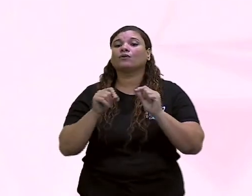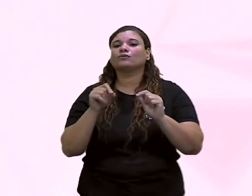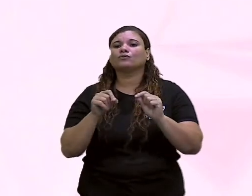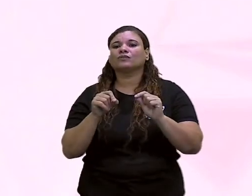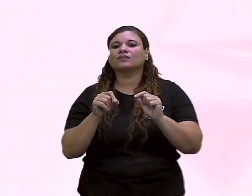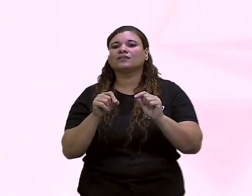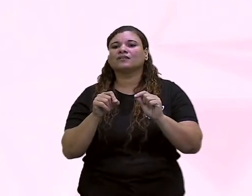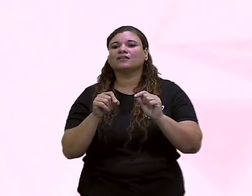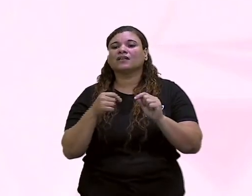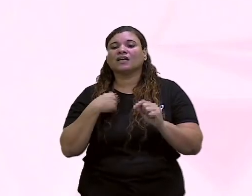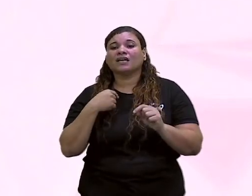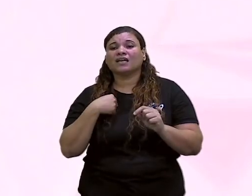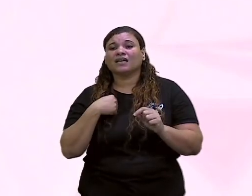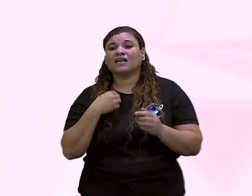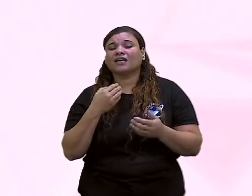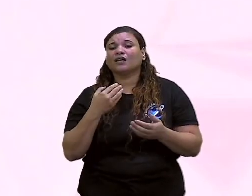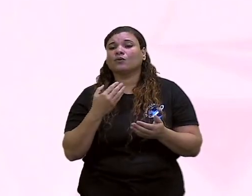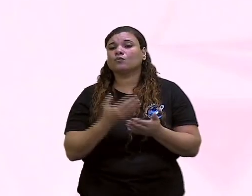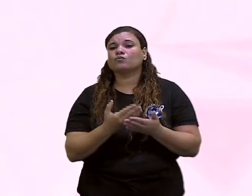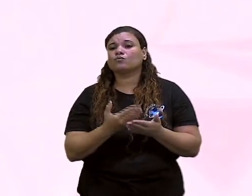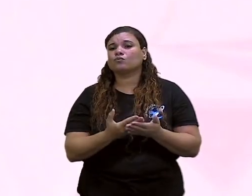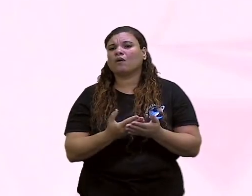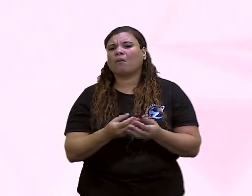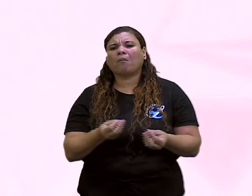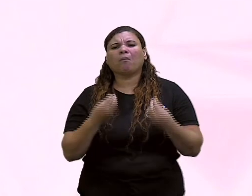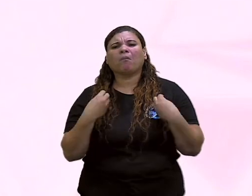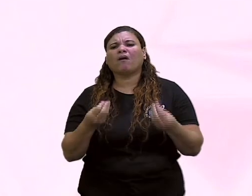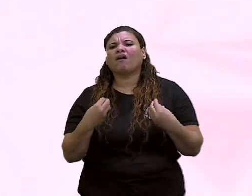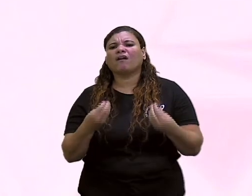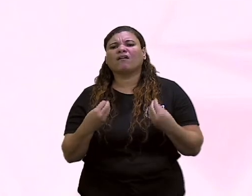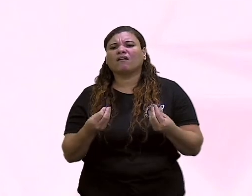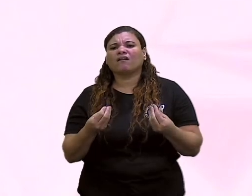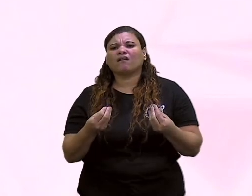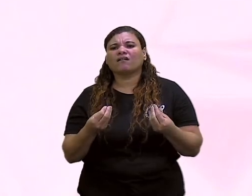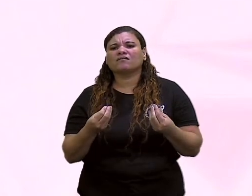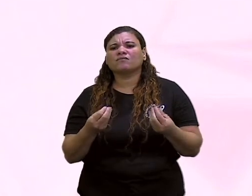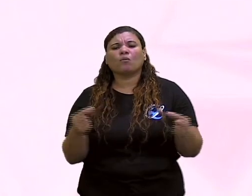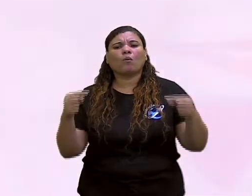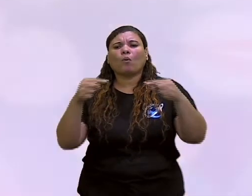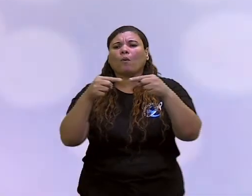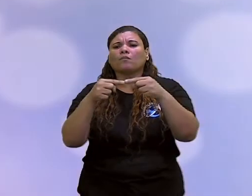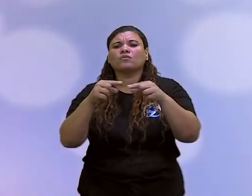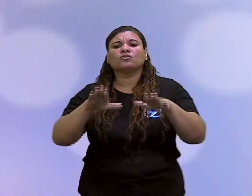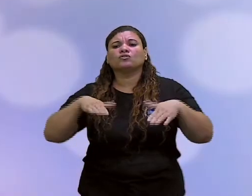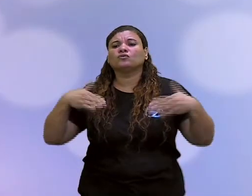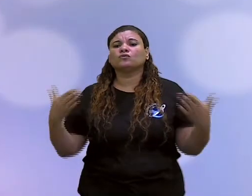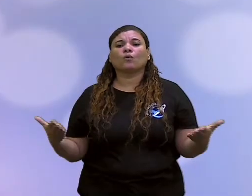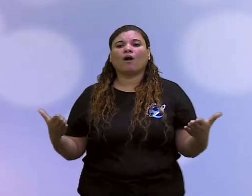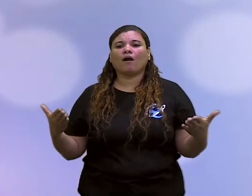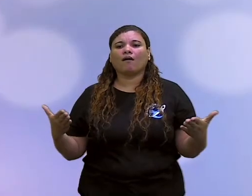de finalidade. Então, adjunto adverbial de finalidade. Pronto.